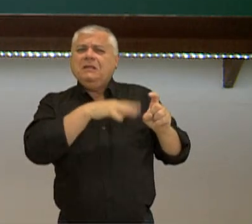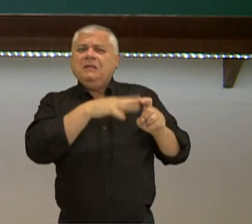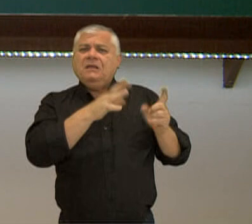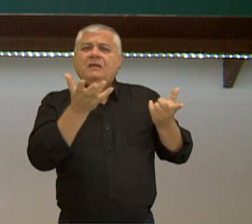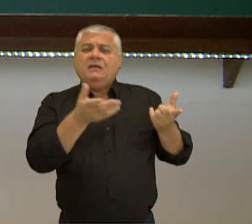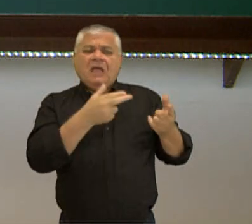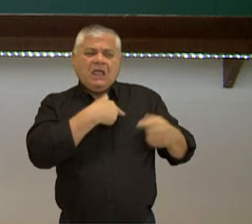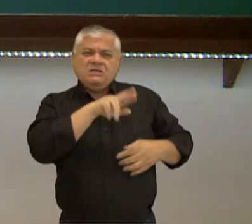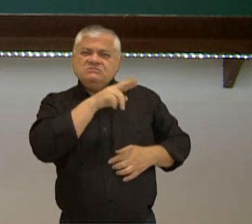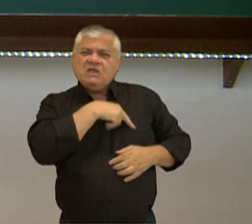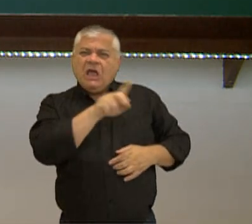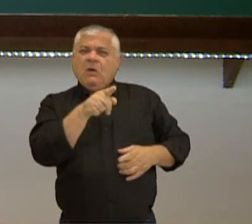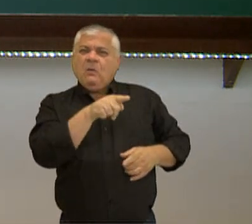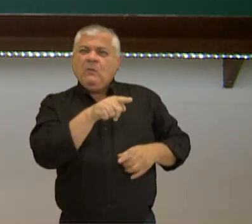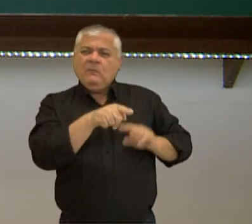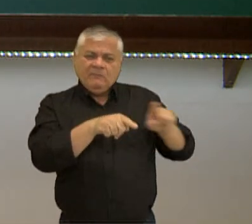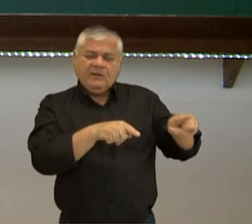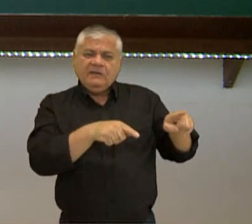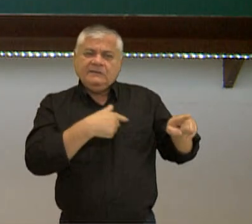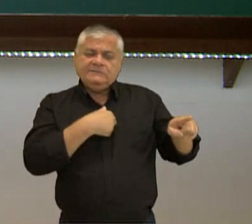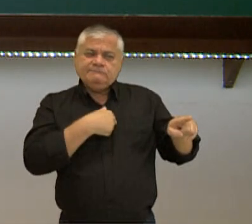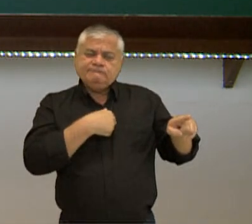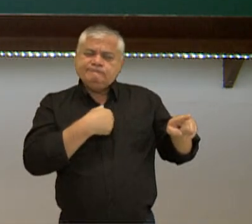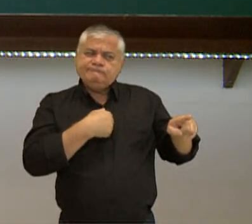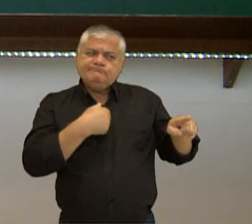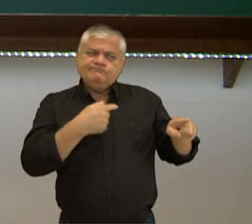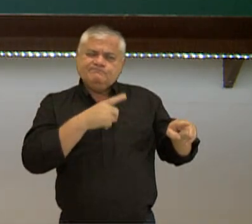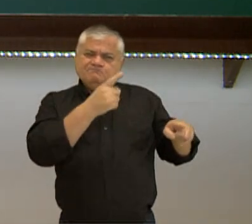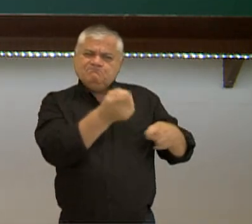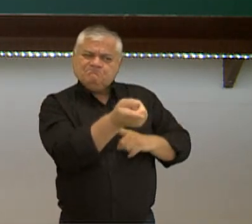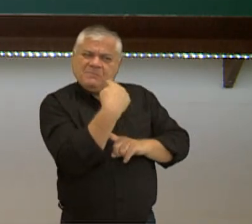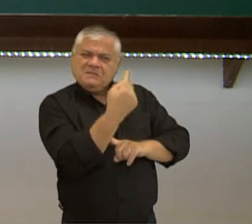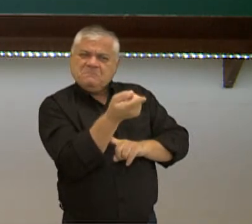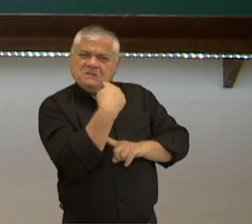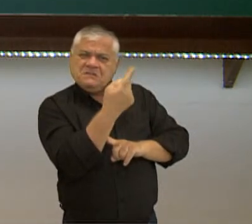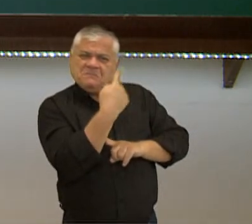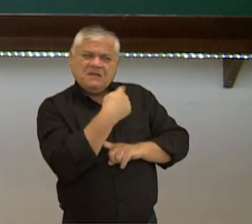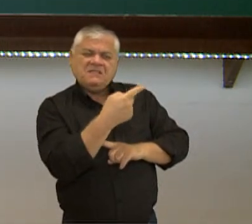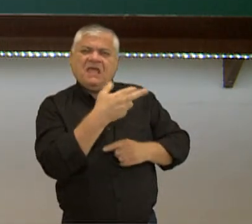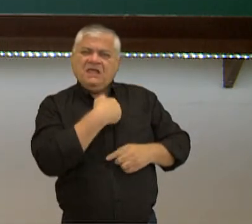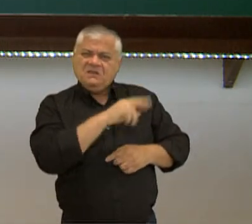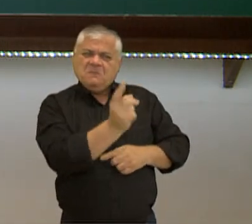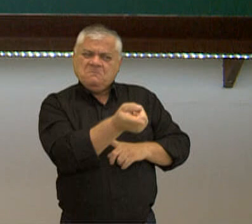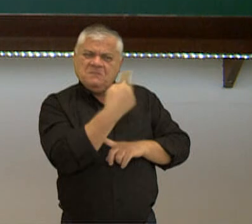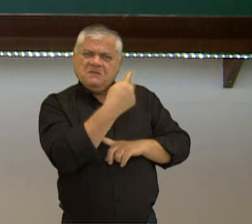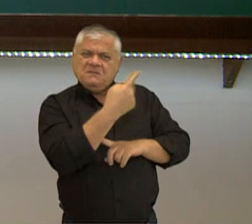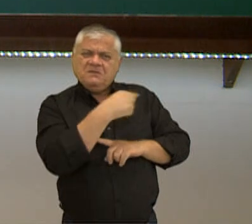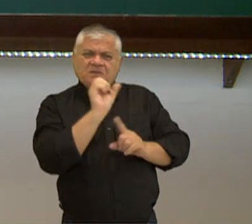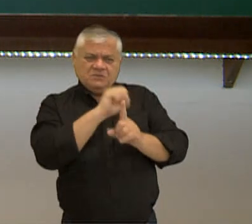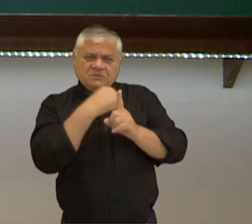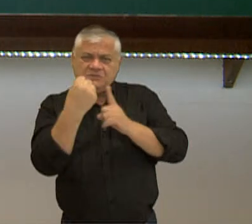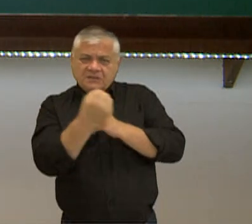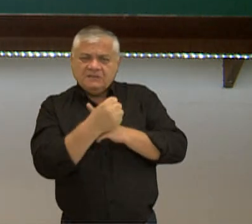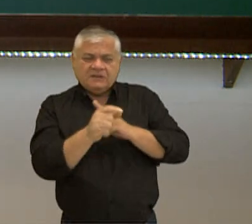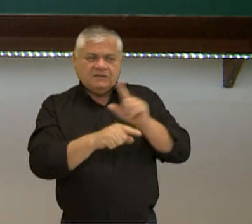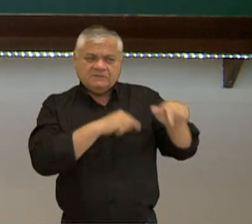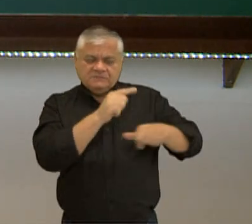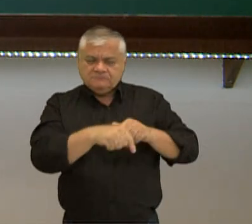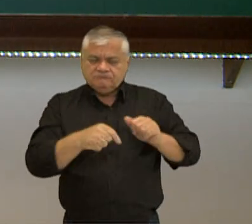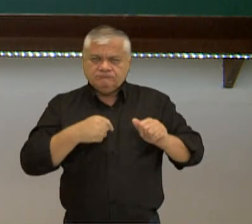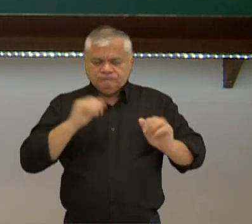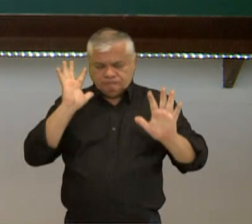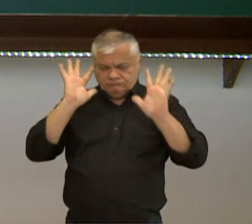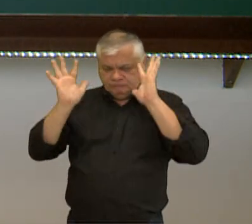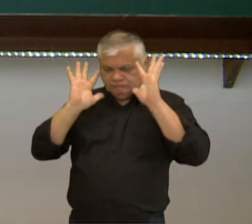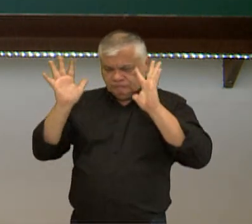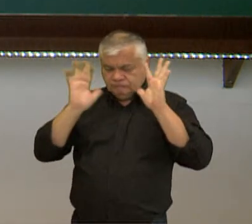as religiões, enquanto determinante de um pensamento altamente místico na sociedade, né, para um pensamento mais crítico,